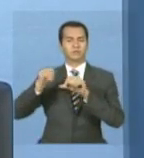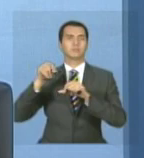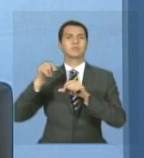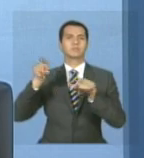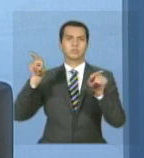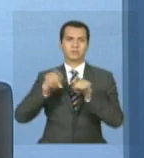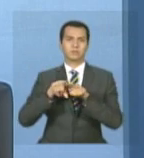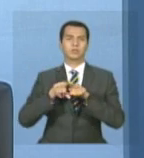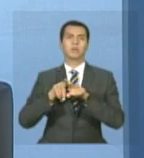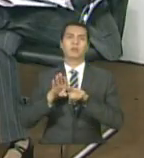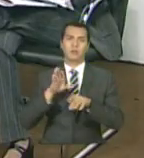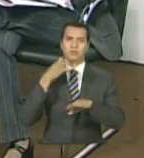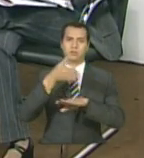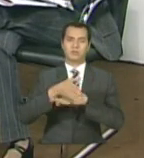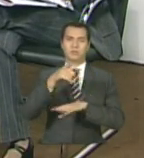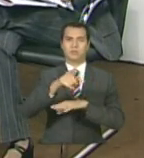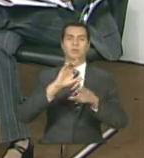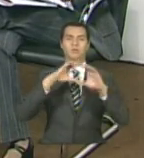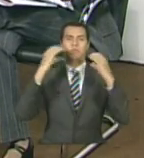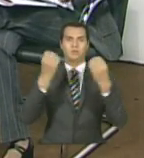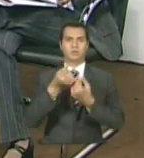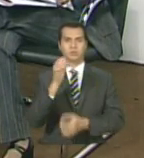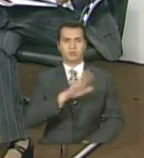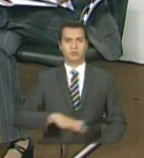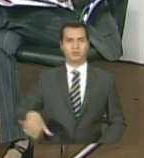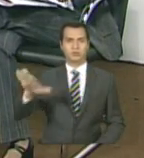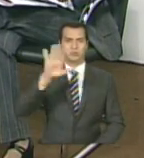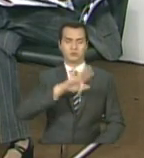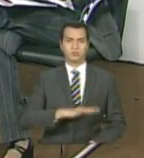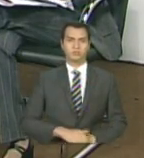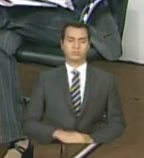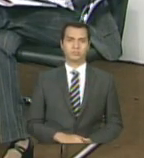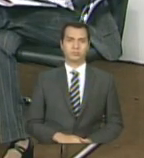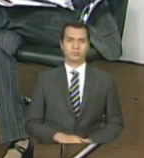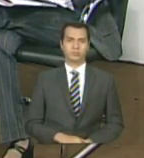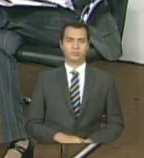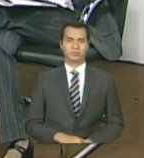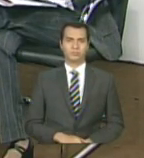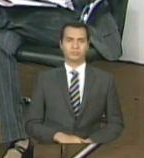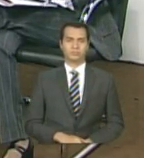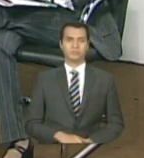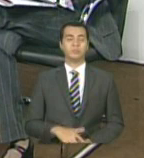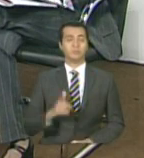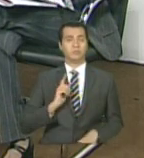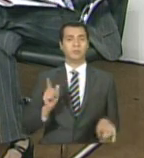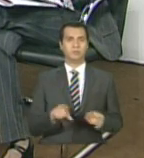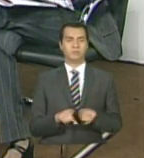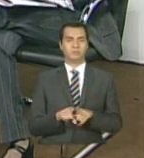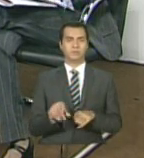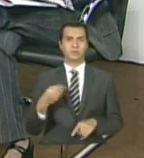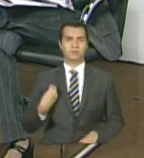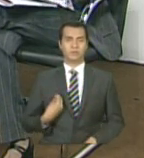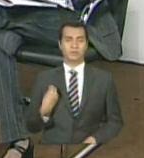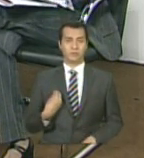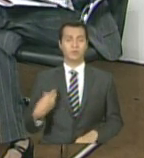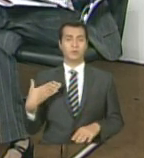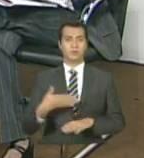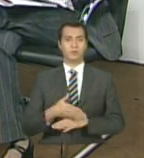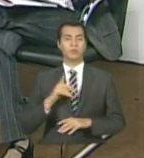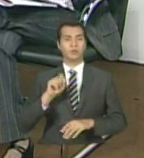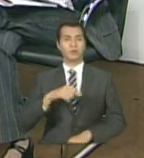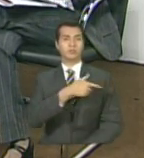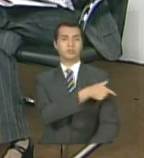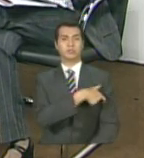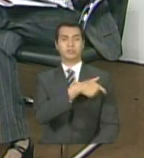debatidos os temas essenciais, né, dos eixos da conferência. E teve envolvimento também dos